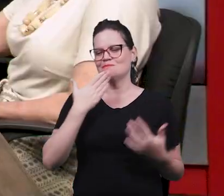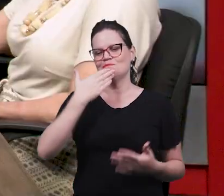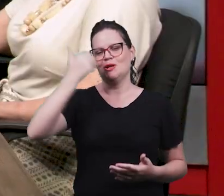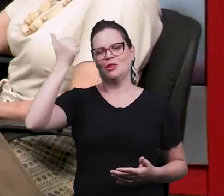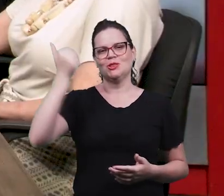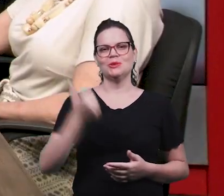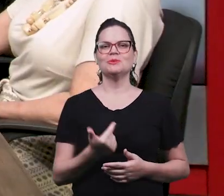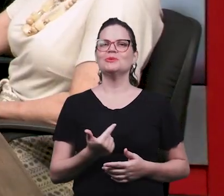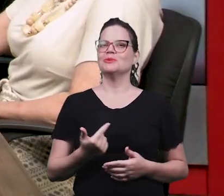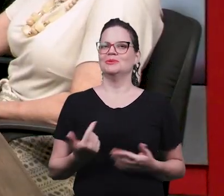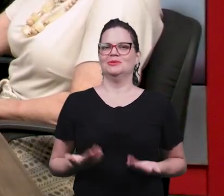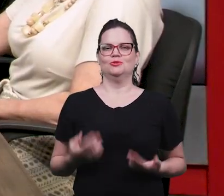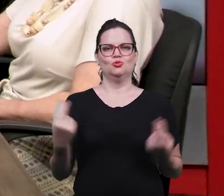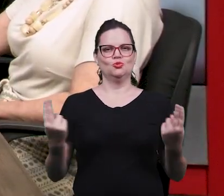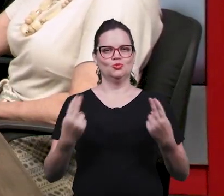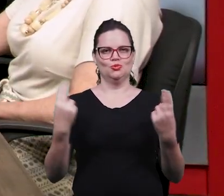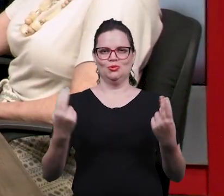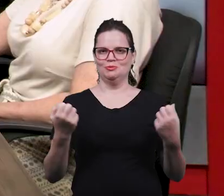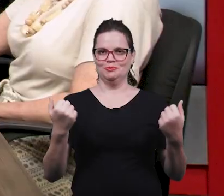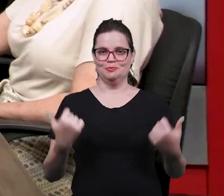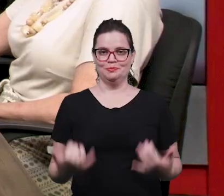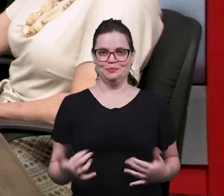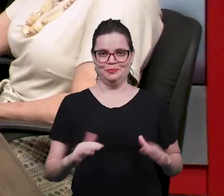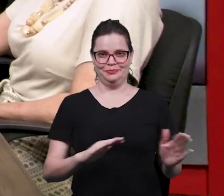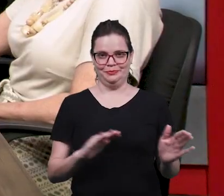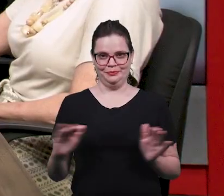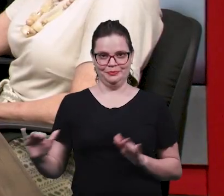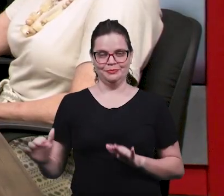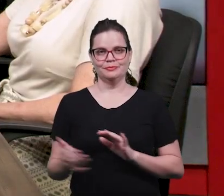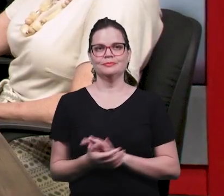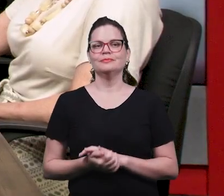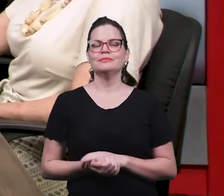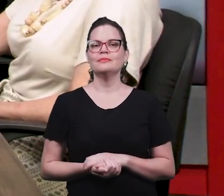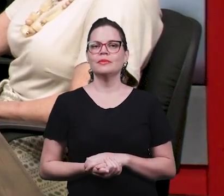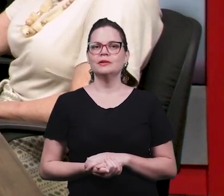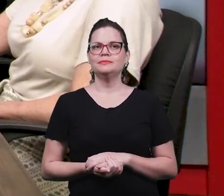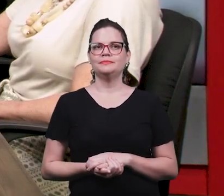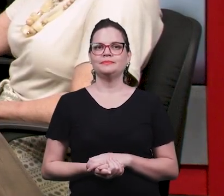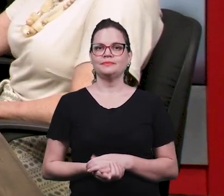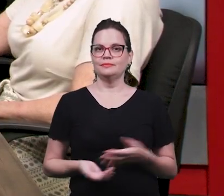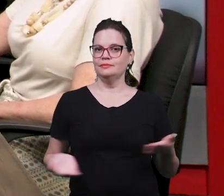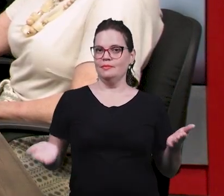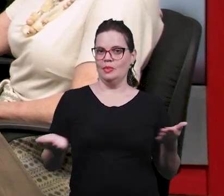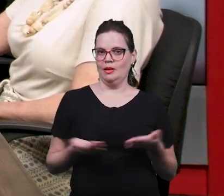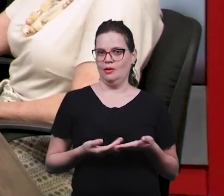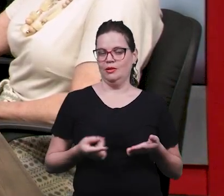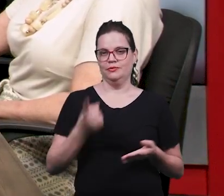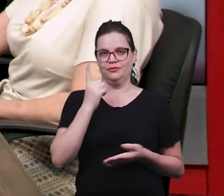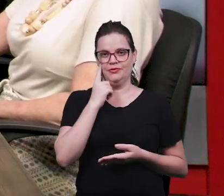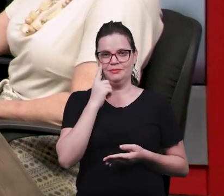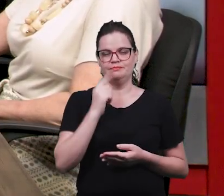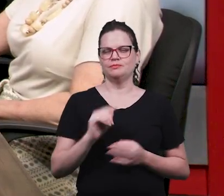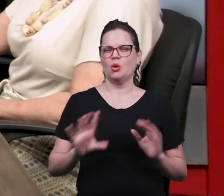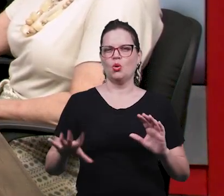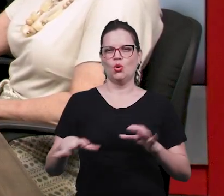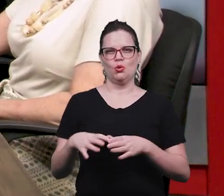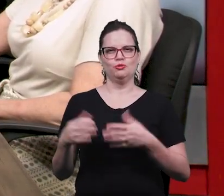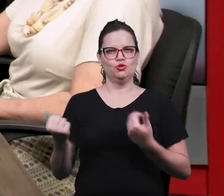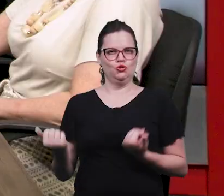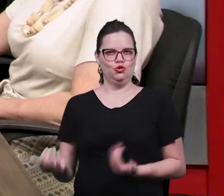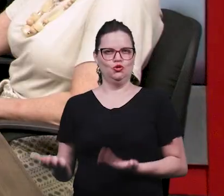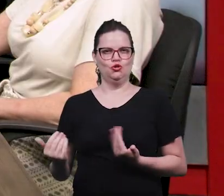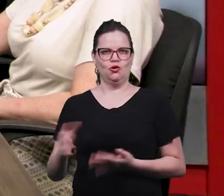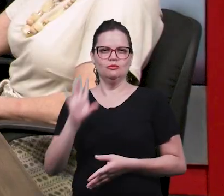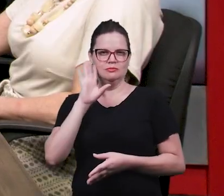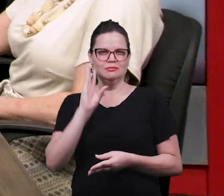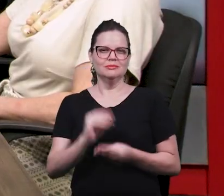do compromisso, Não se compara. Pastor, agora, os jovens estão diante de um desafio, além da